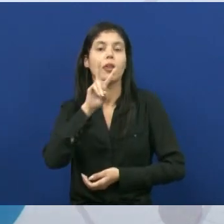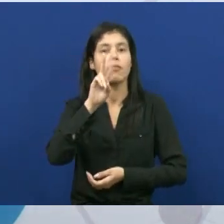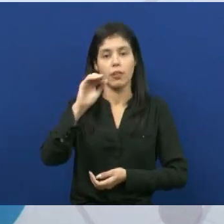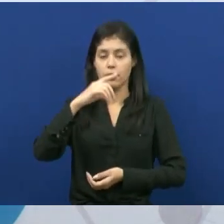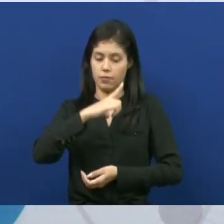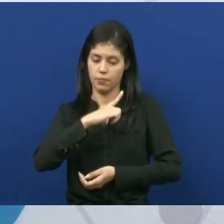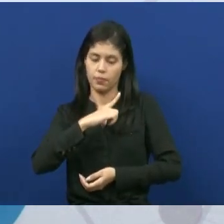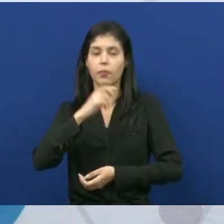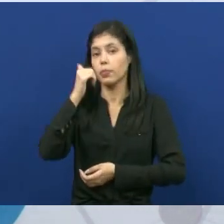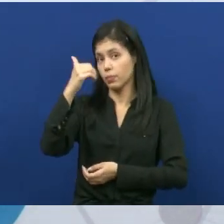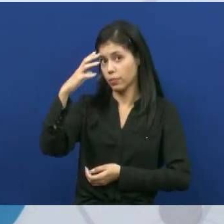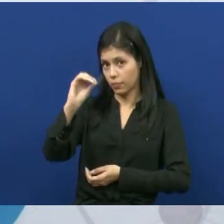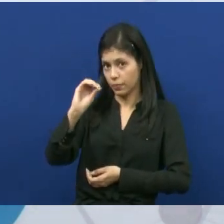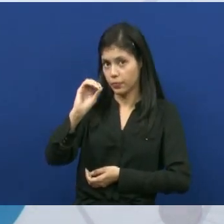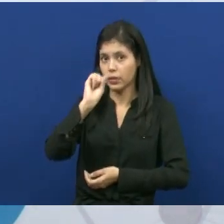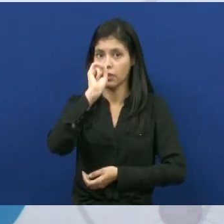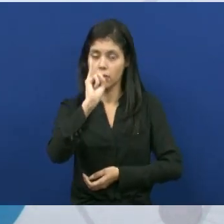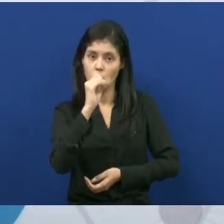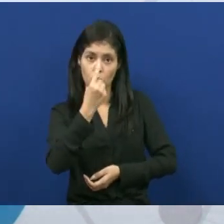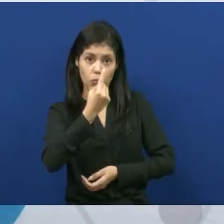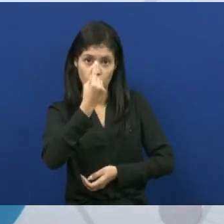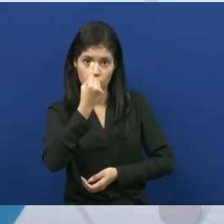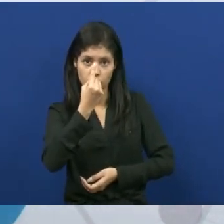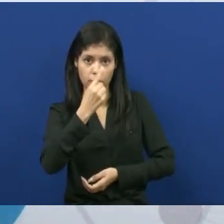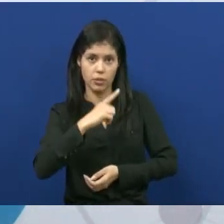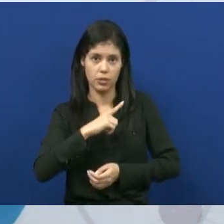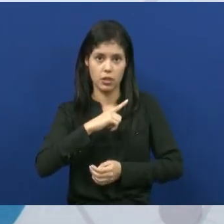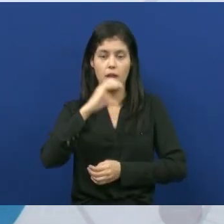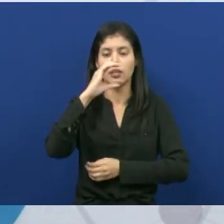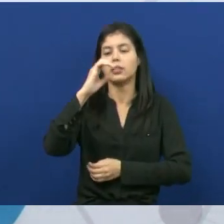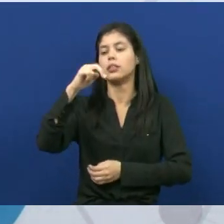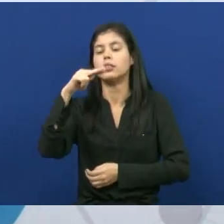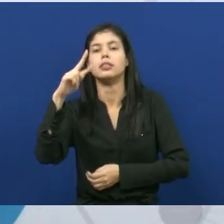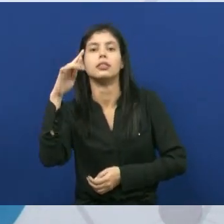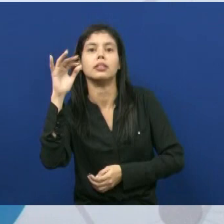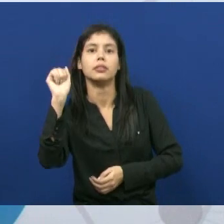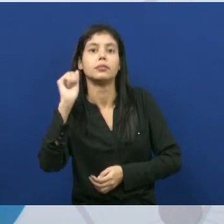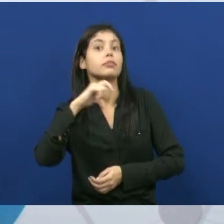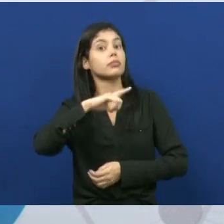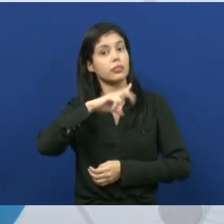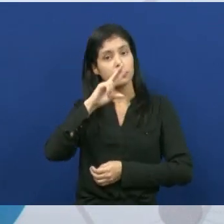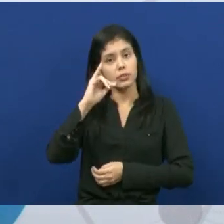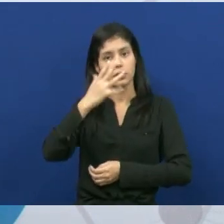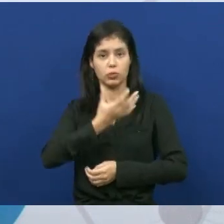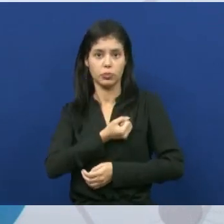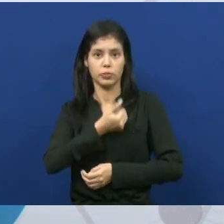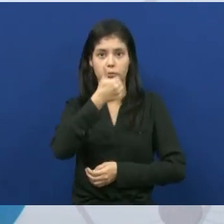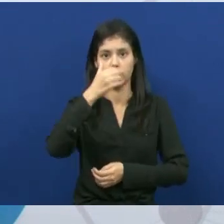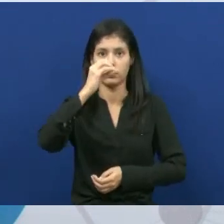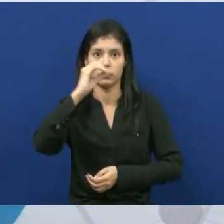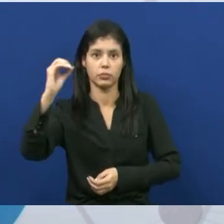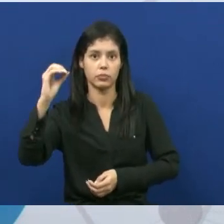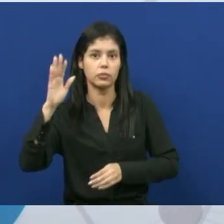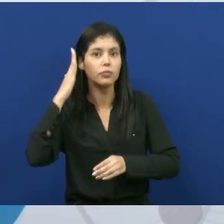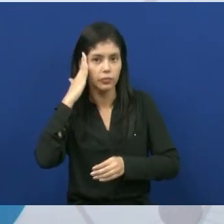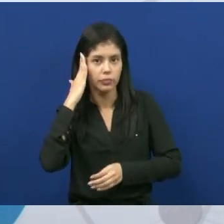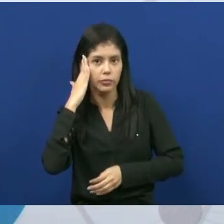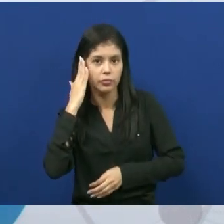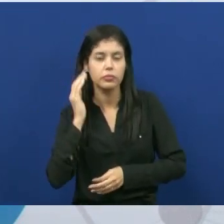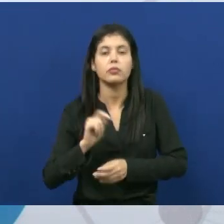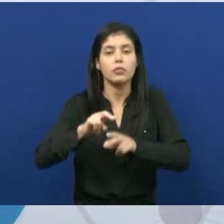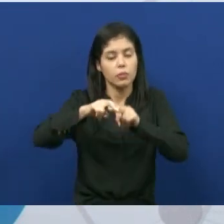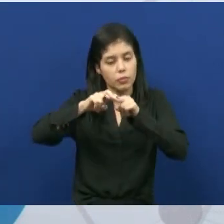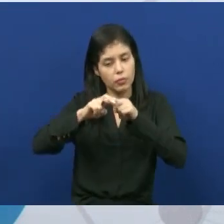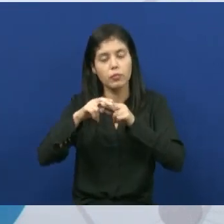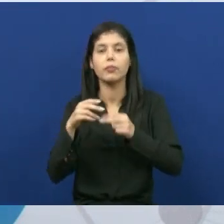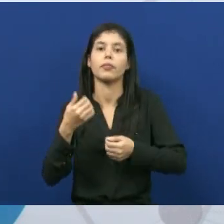valer 10 isso um tiver na posição da centena ele vai valer sem então por isso que o número ele